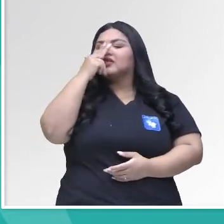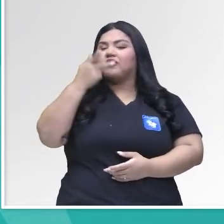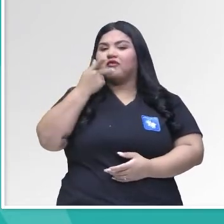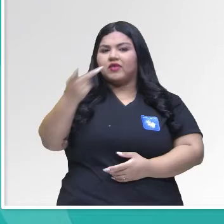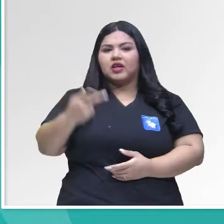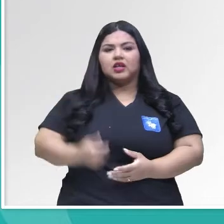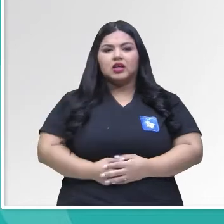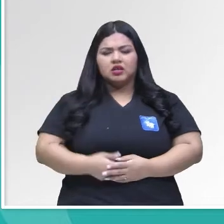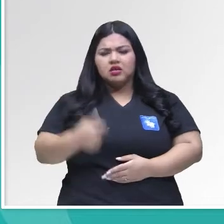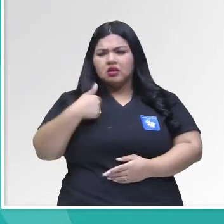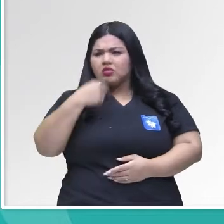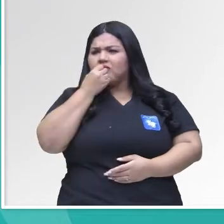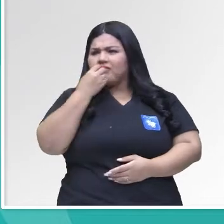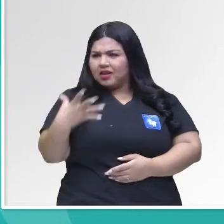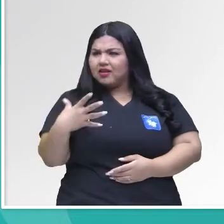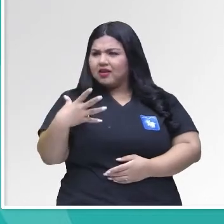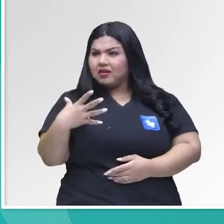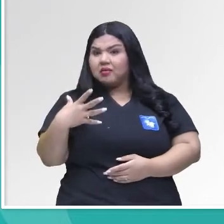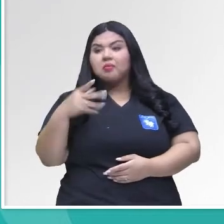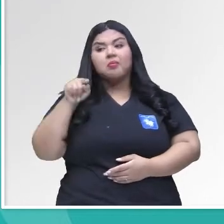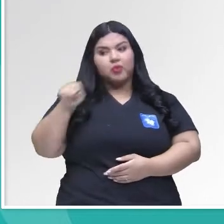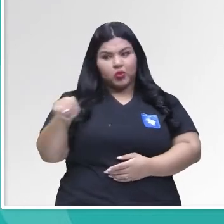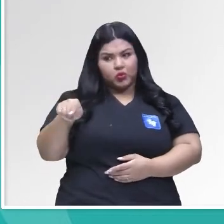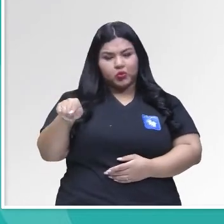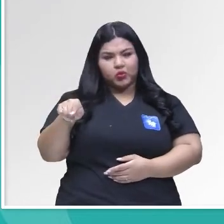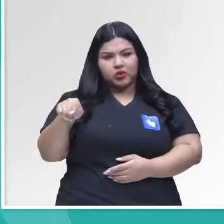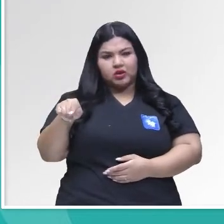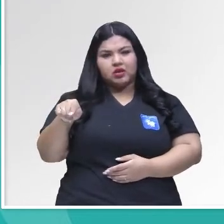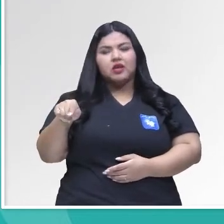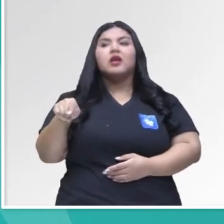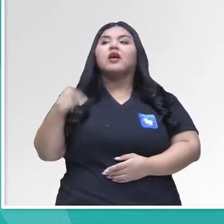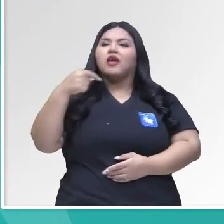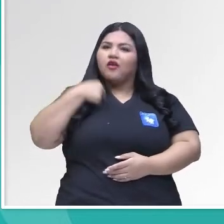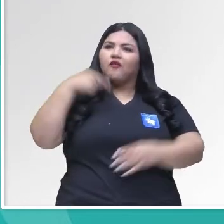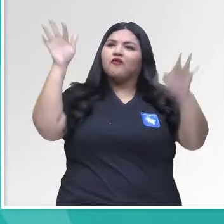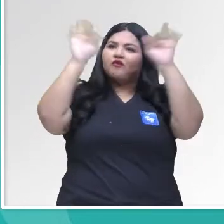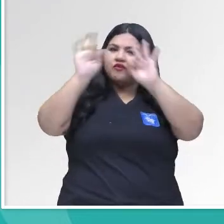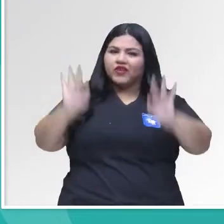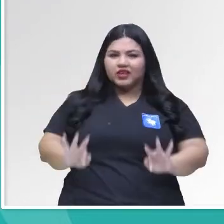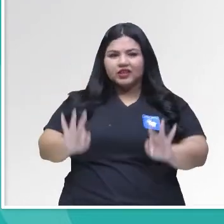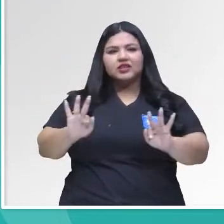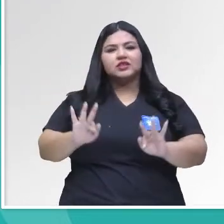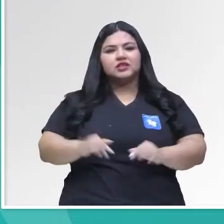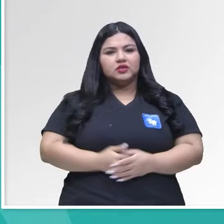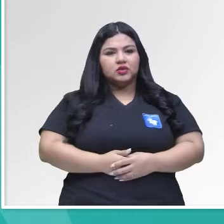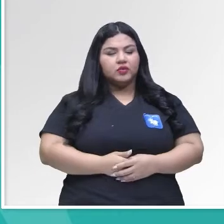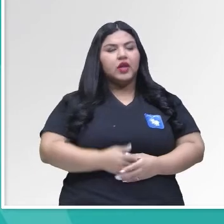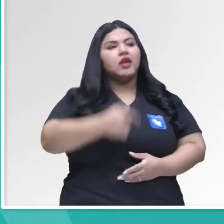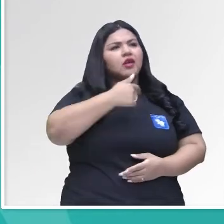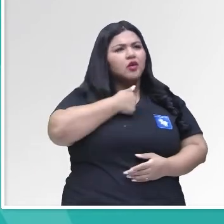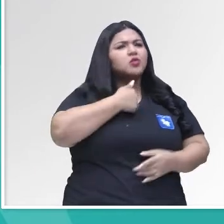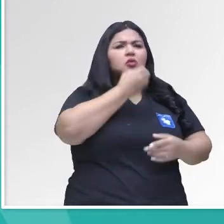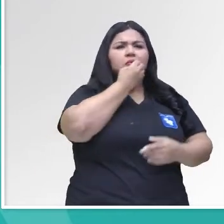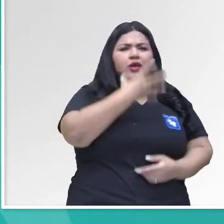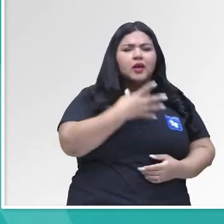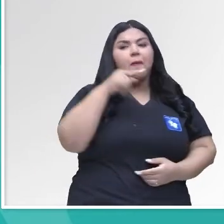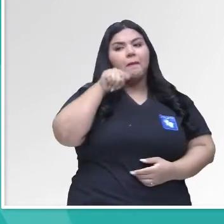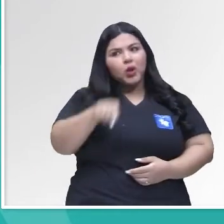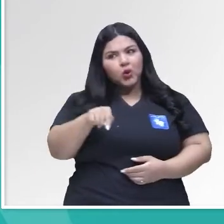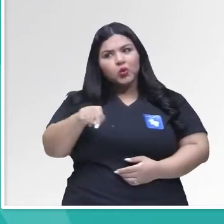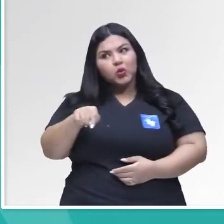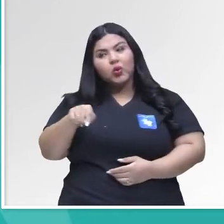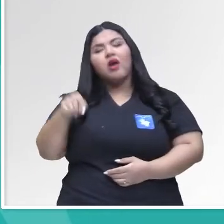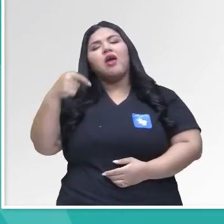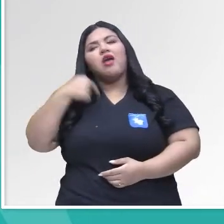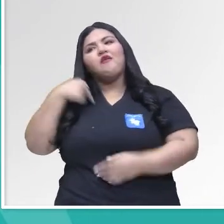eu estou bem, ponto, estou feliz. De novo, eu estou bem, ponto,